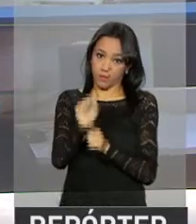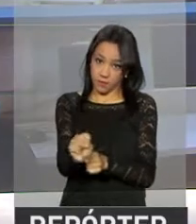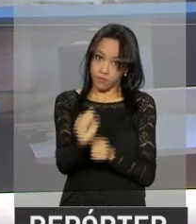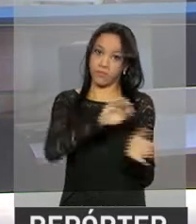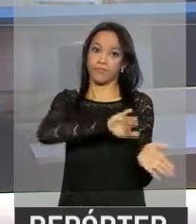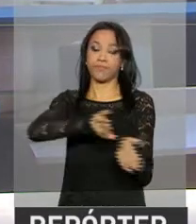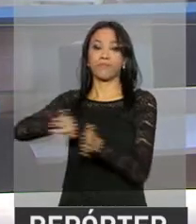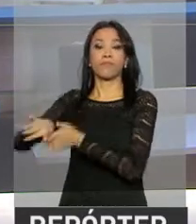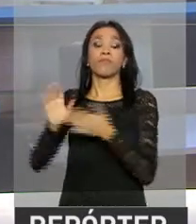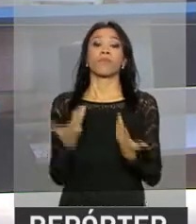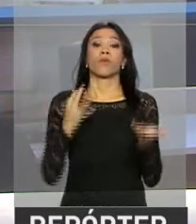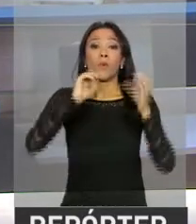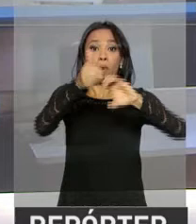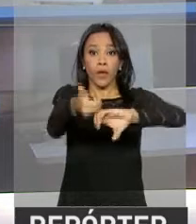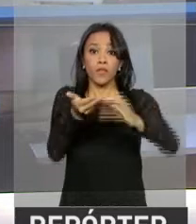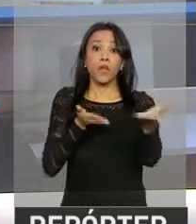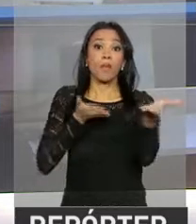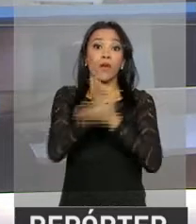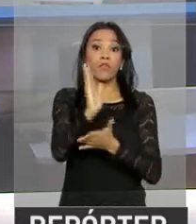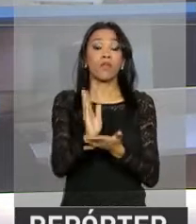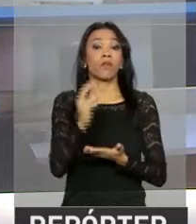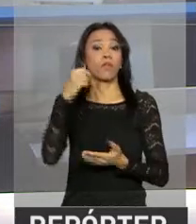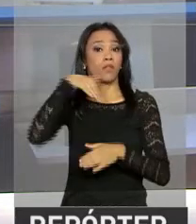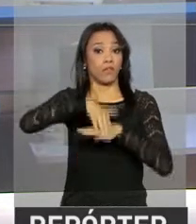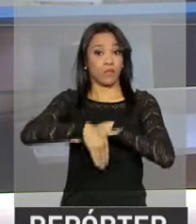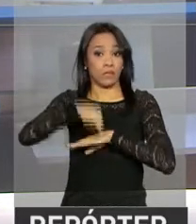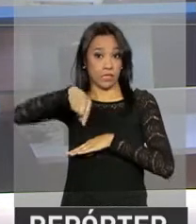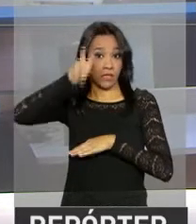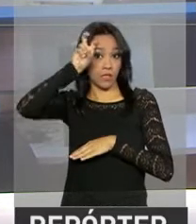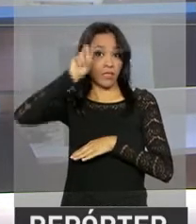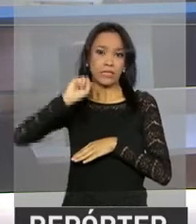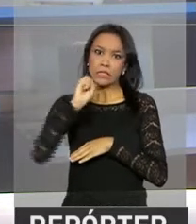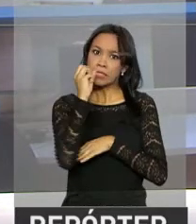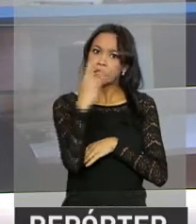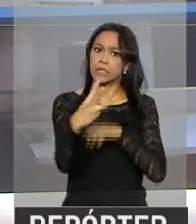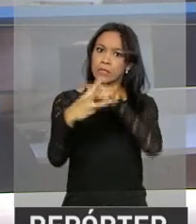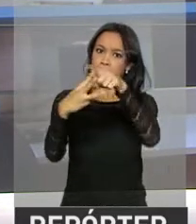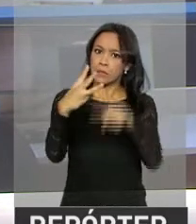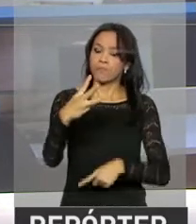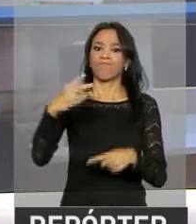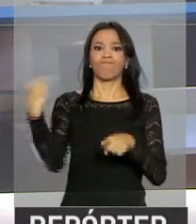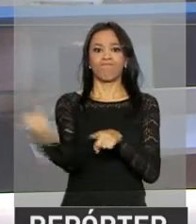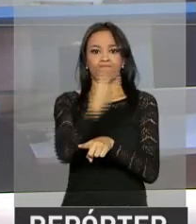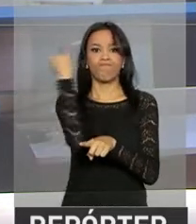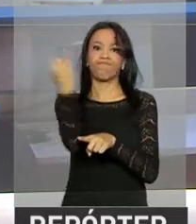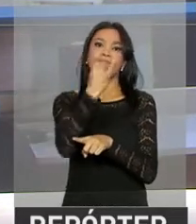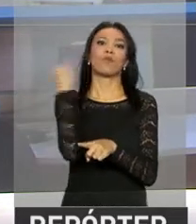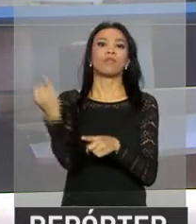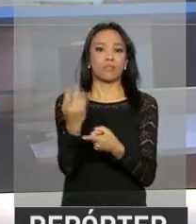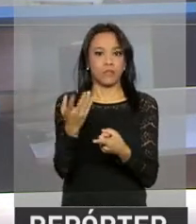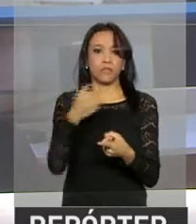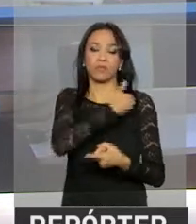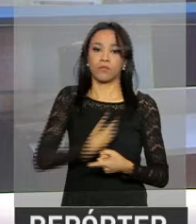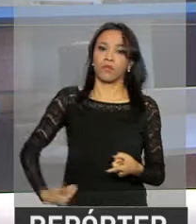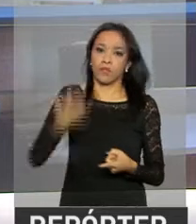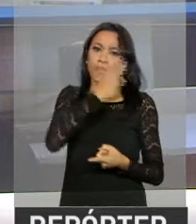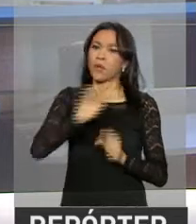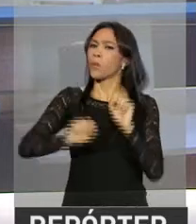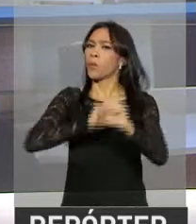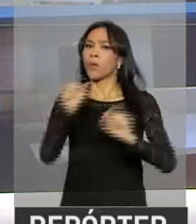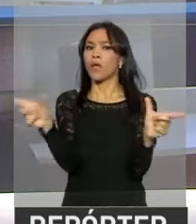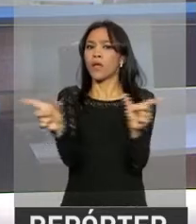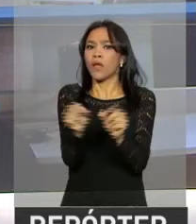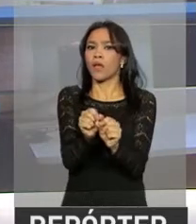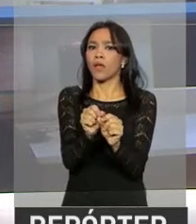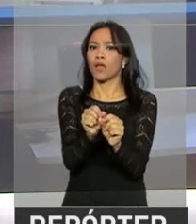Congresso Nacional aprovou na noite desta quinta-feira três importantes medidas para o governo federal a desvinculação